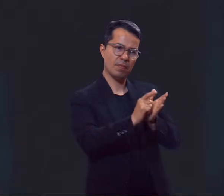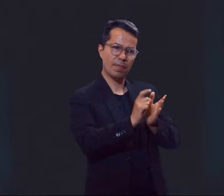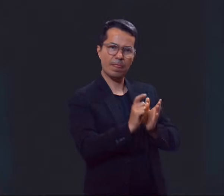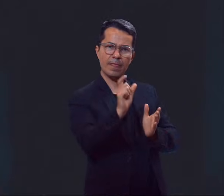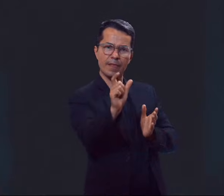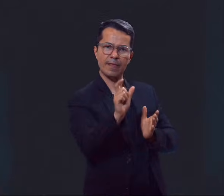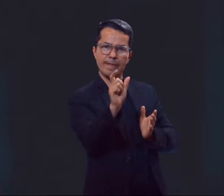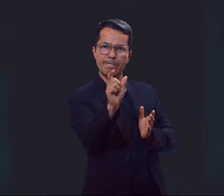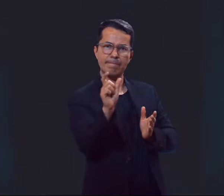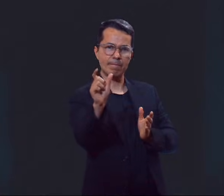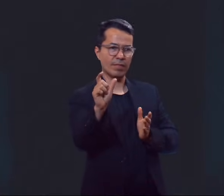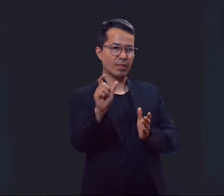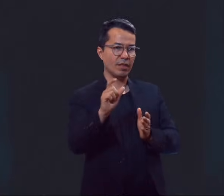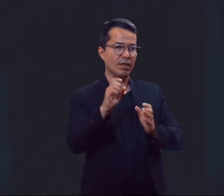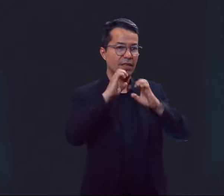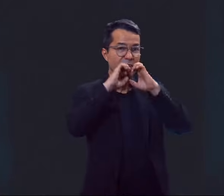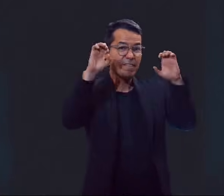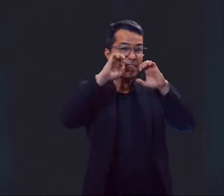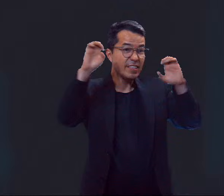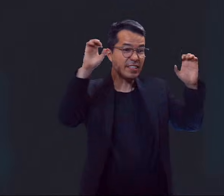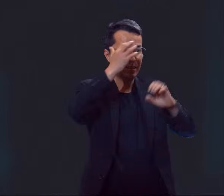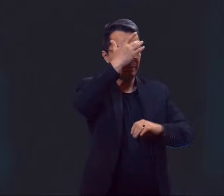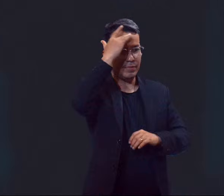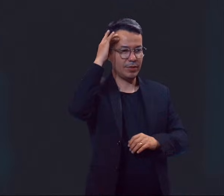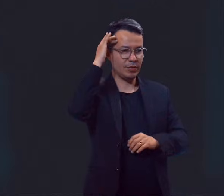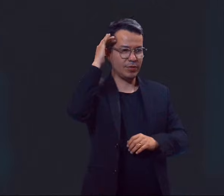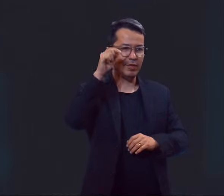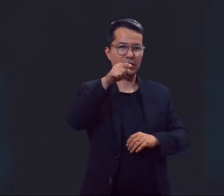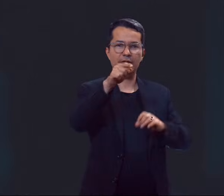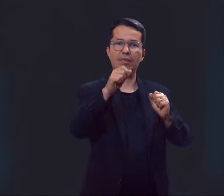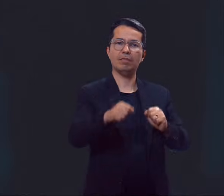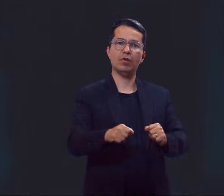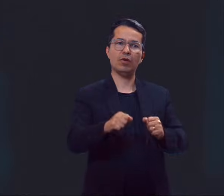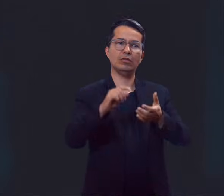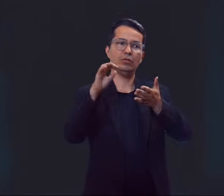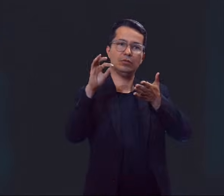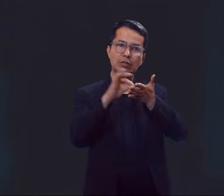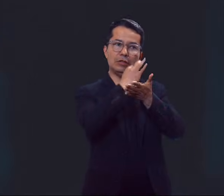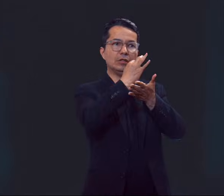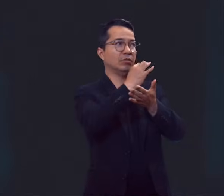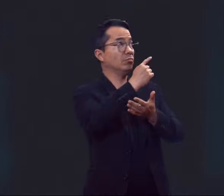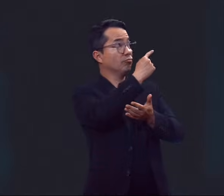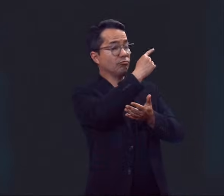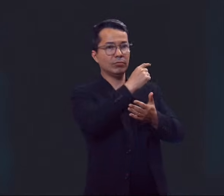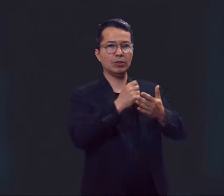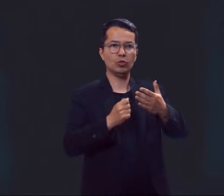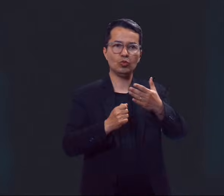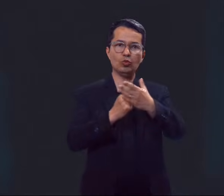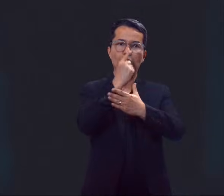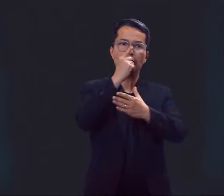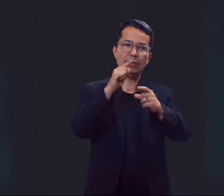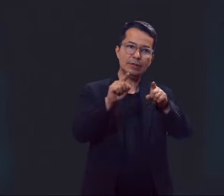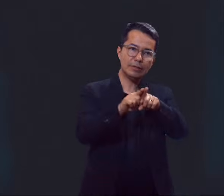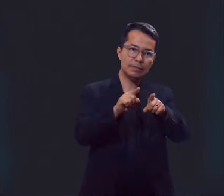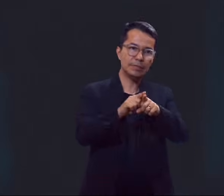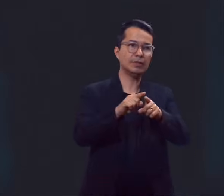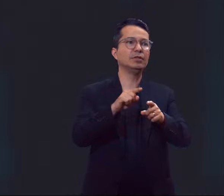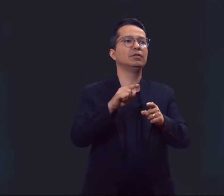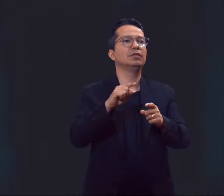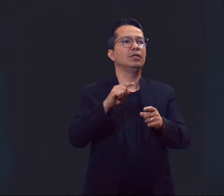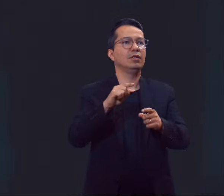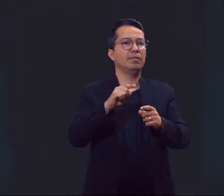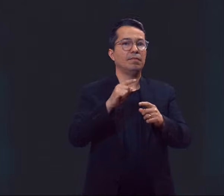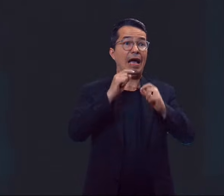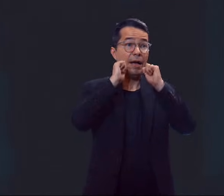gente falar de Jesus para os nossos. Então entra ali no link, tá certo? Compra o teu ingresso, compra para os teus,